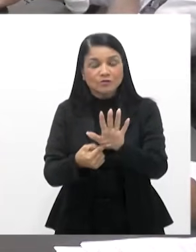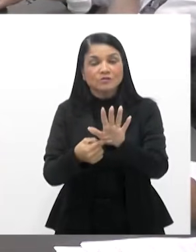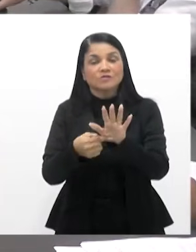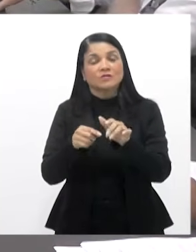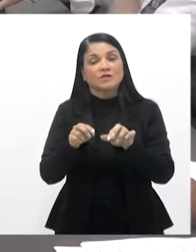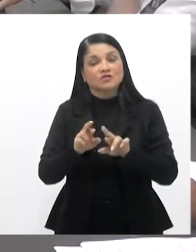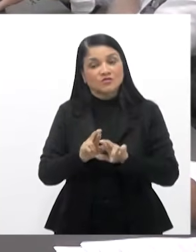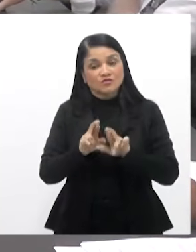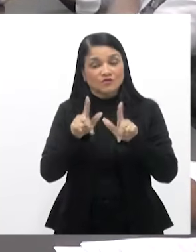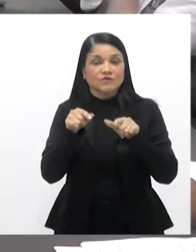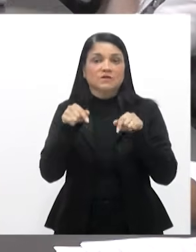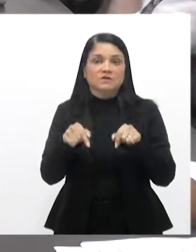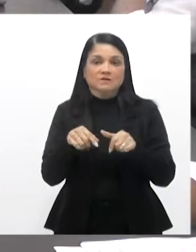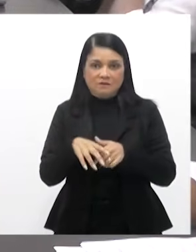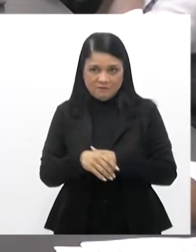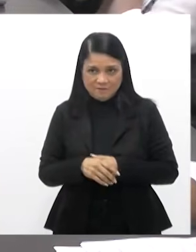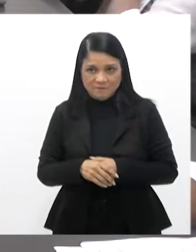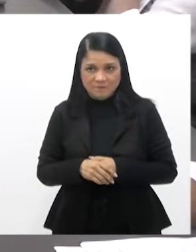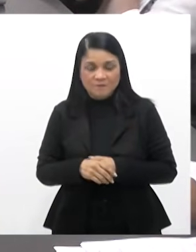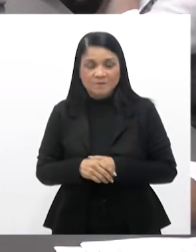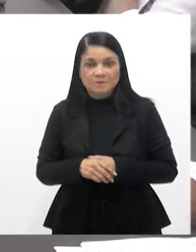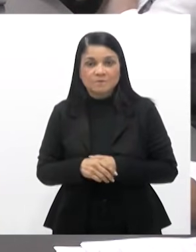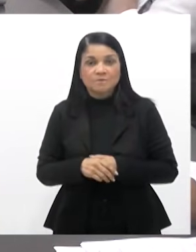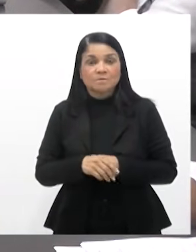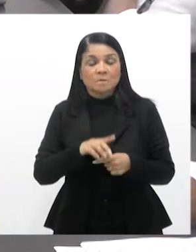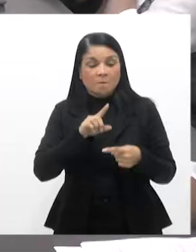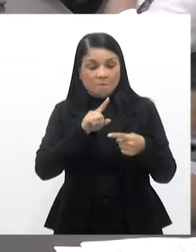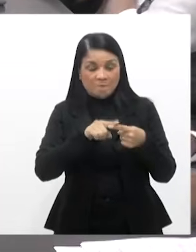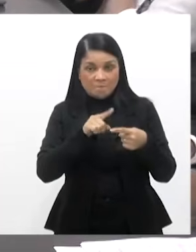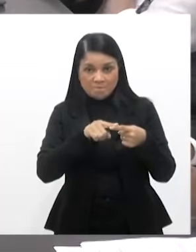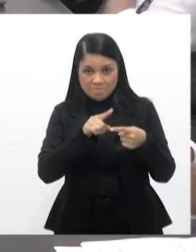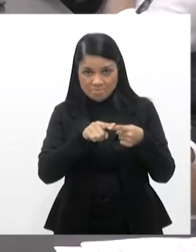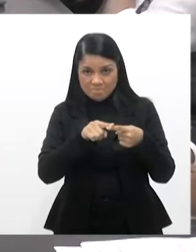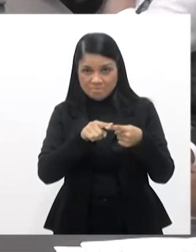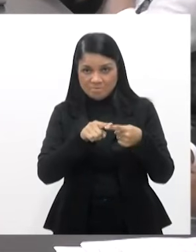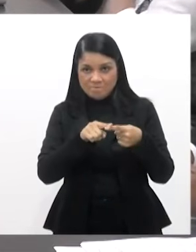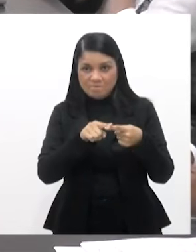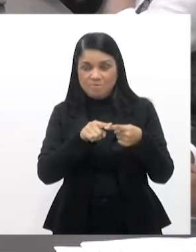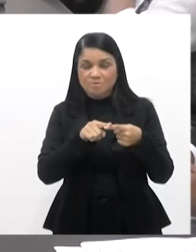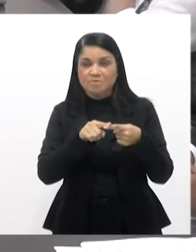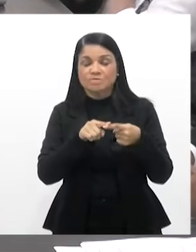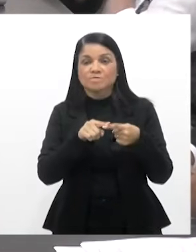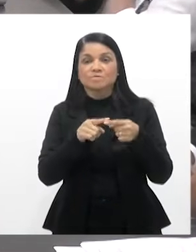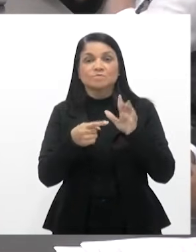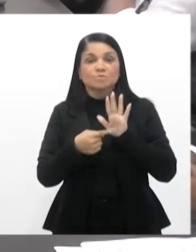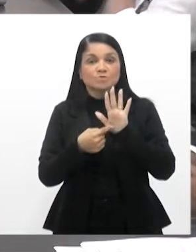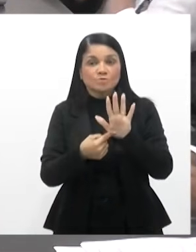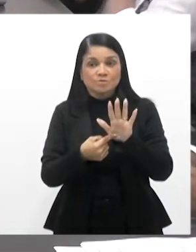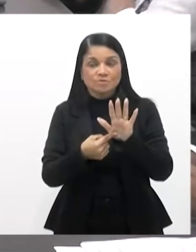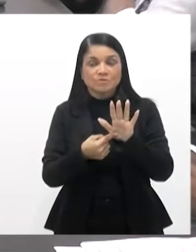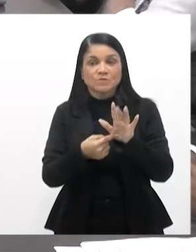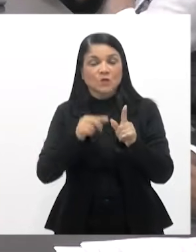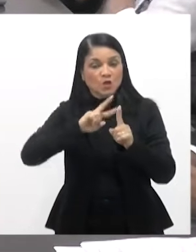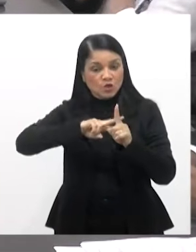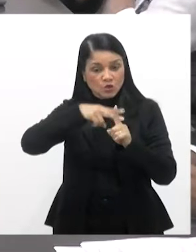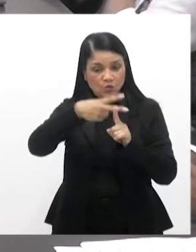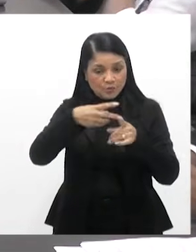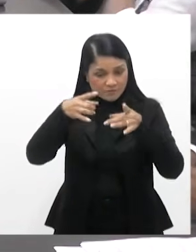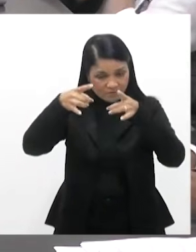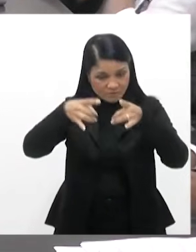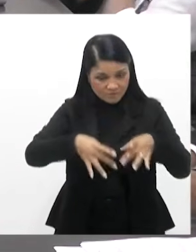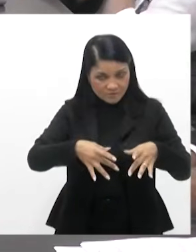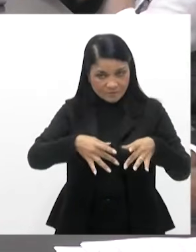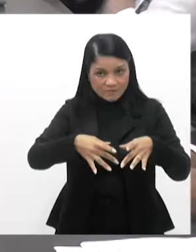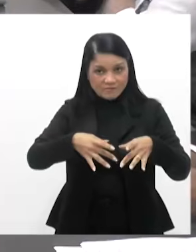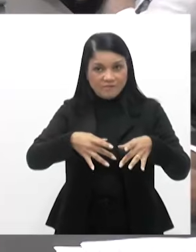incongruência. Veja só, a primeira incongruência, se você tem dupla vacância por